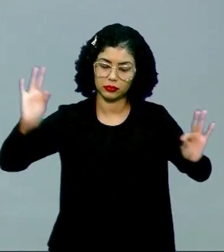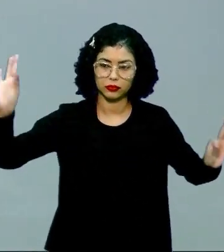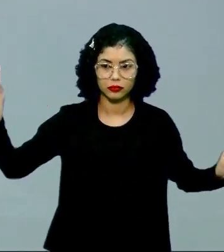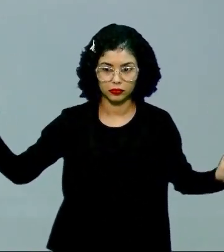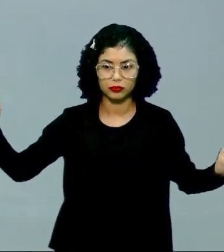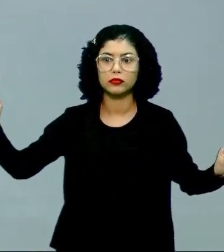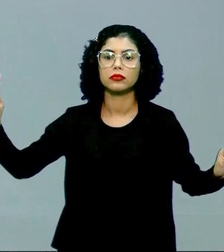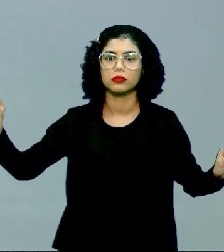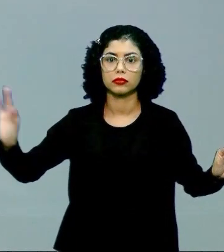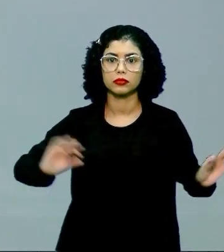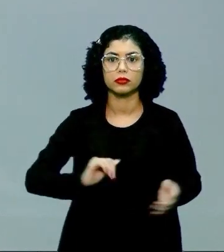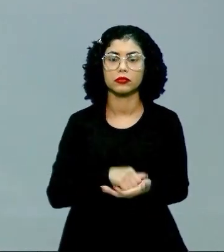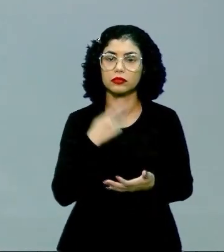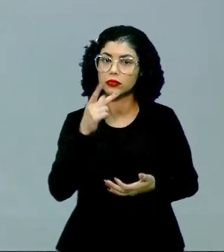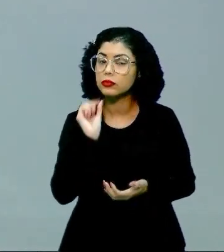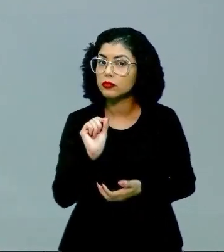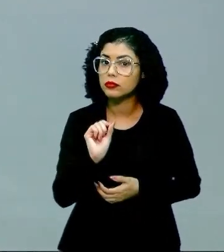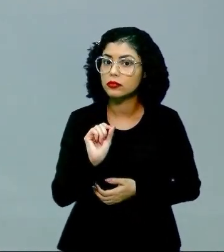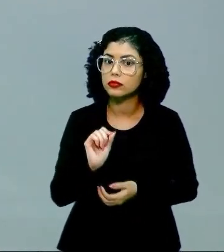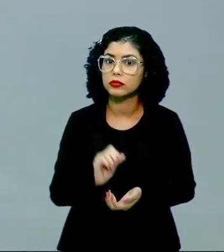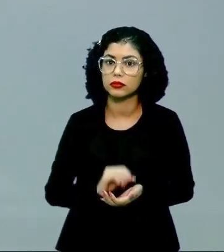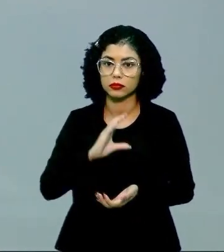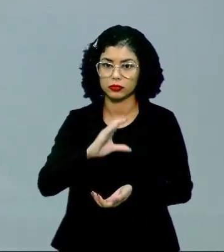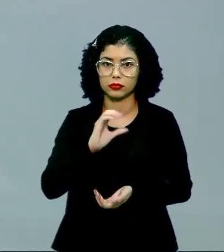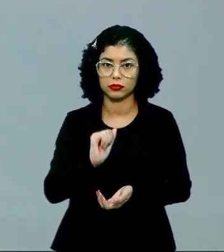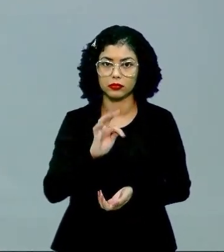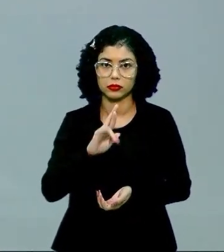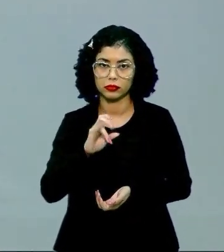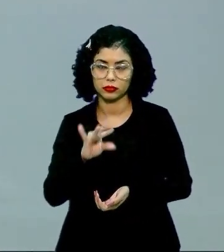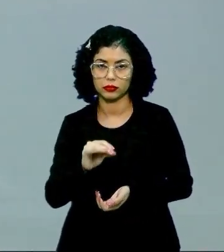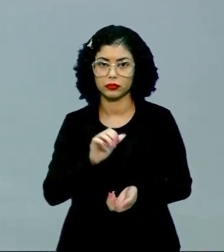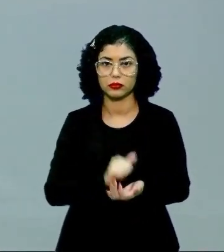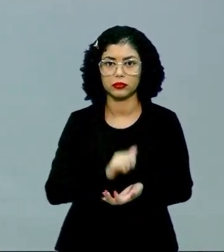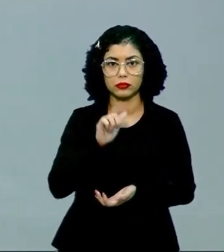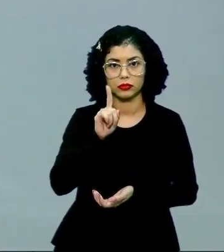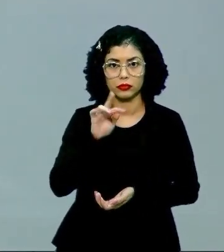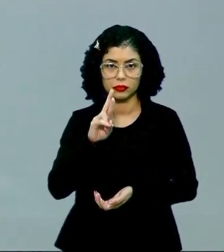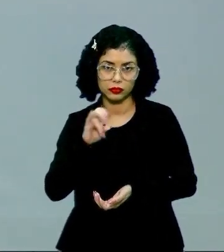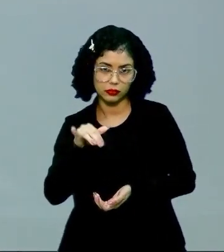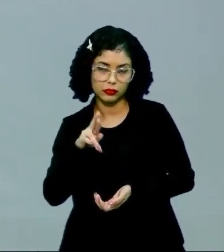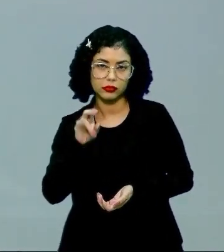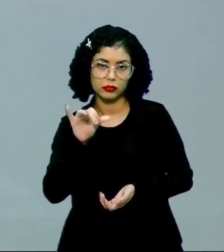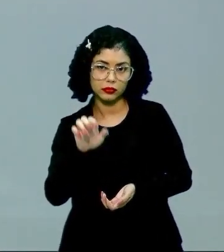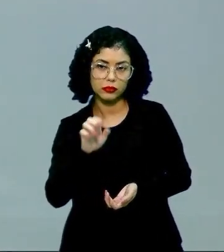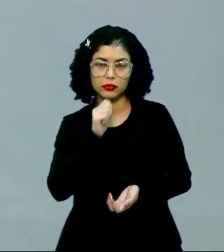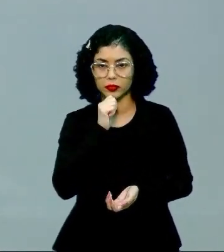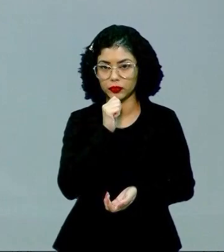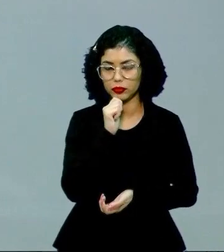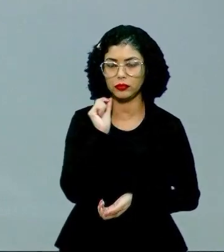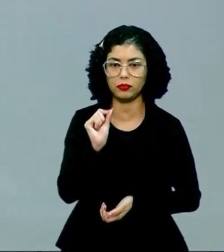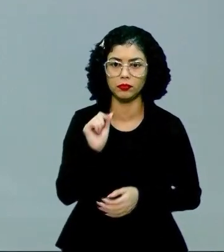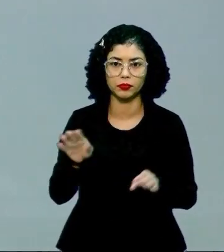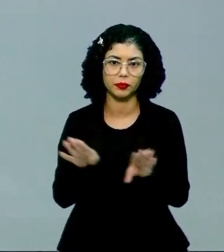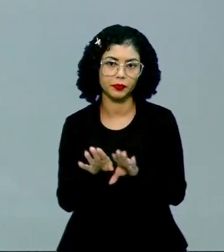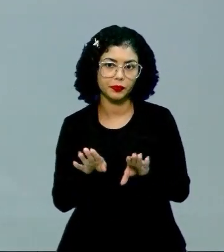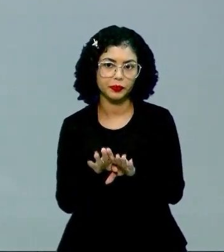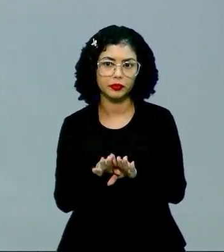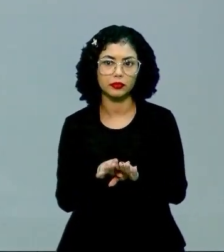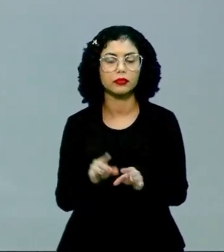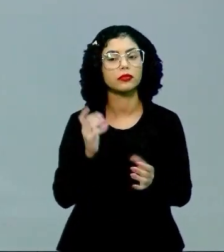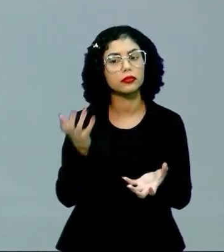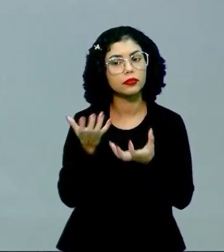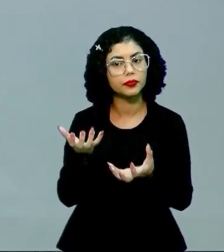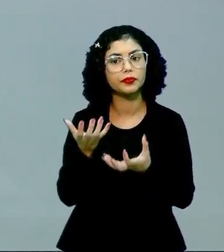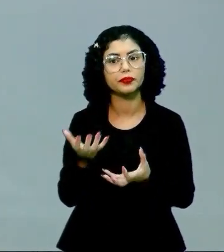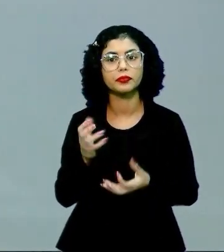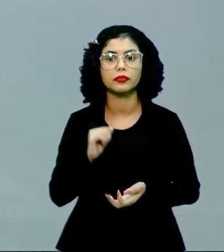percorrida no caso aqui estamos nos referind ao cateto adjacente pensando nisso se eu tô me referindo ao cateto adjacente e eu quero